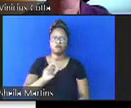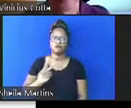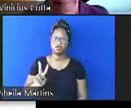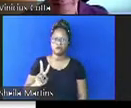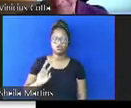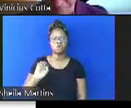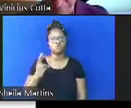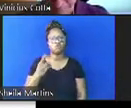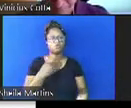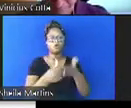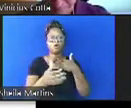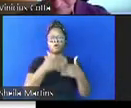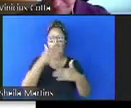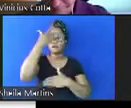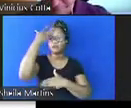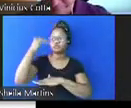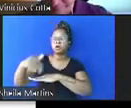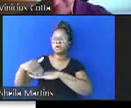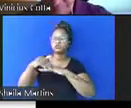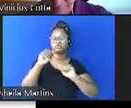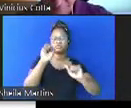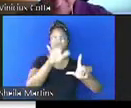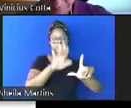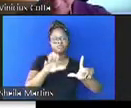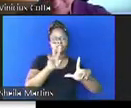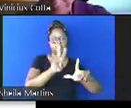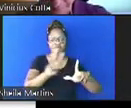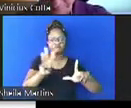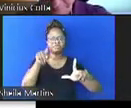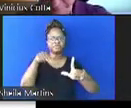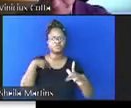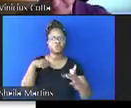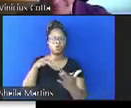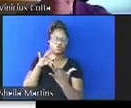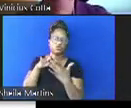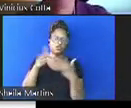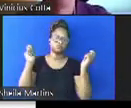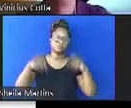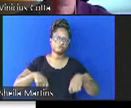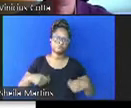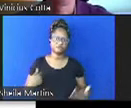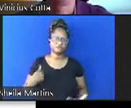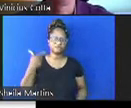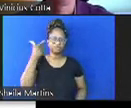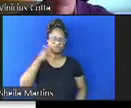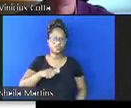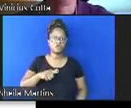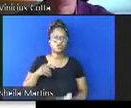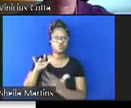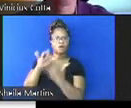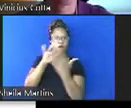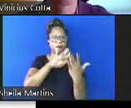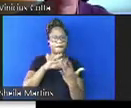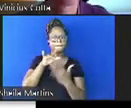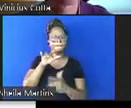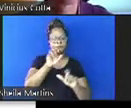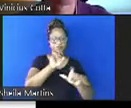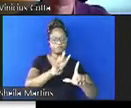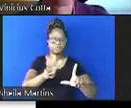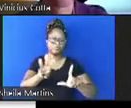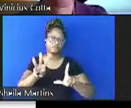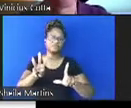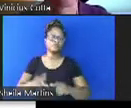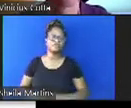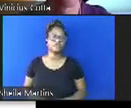humboldtiano. Basta entrar na rede de contatos, né, dos humboldtianos no site da Fundação Alexander von